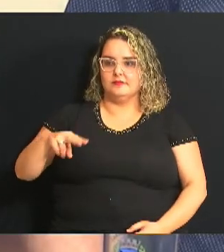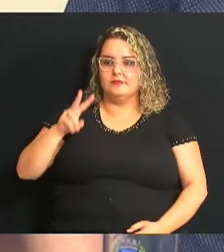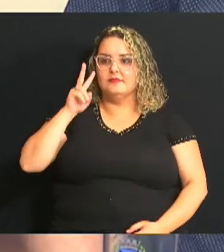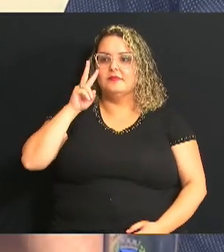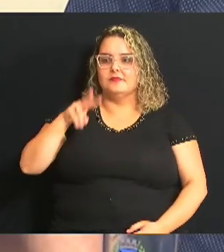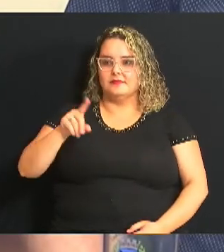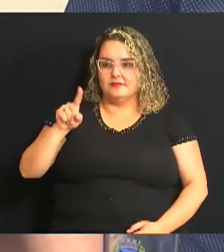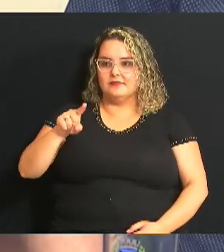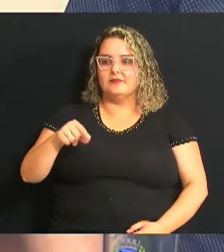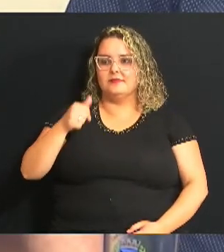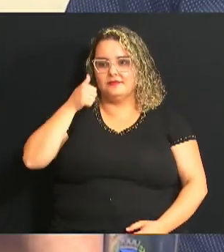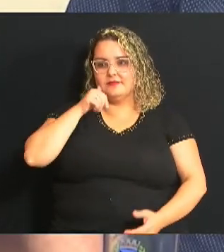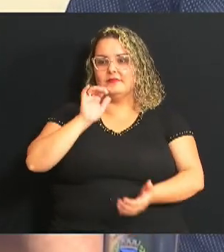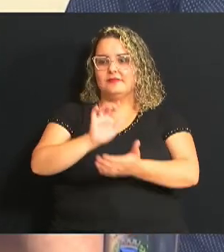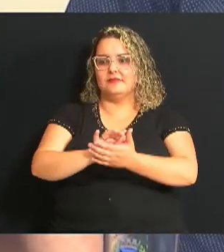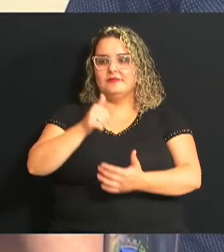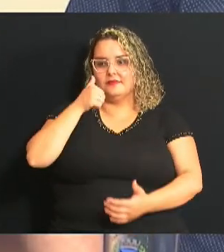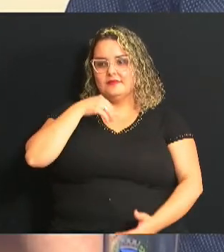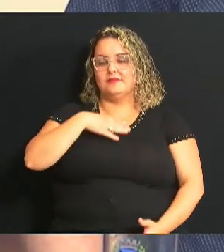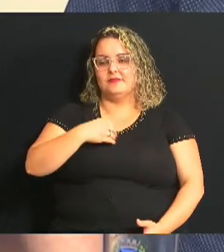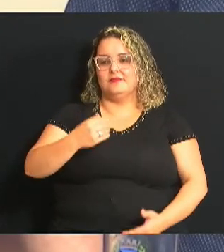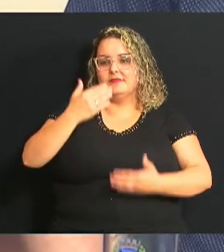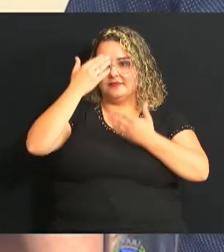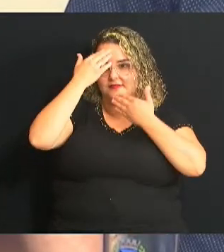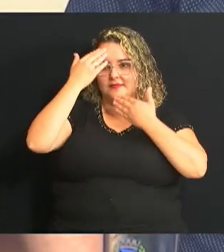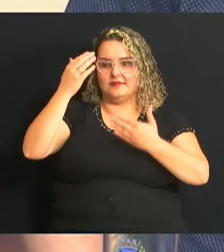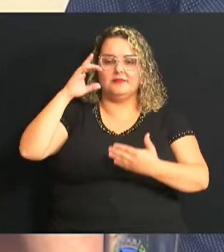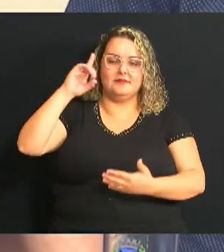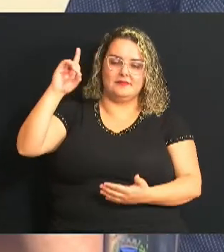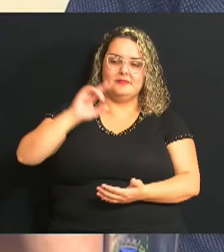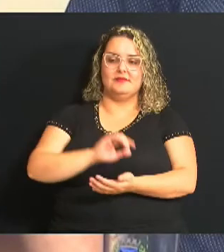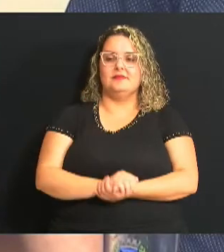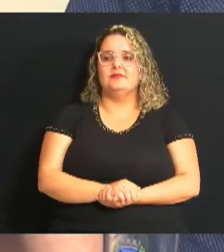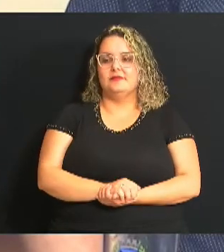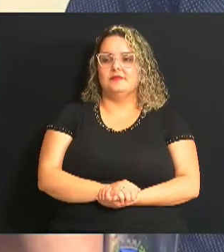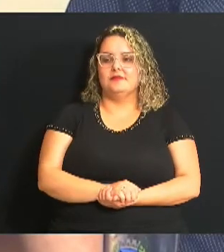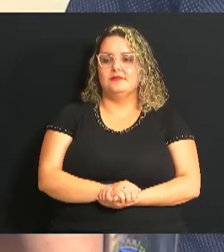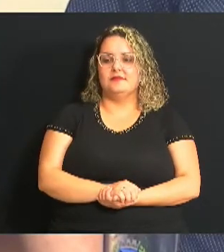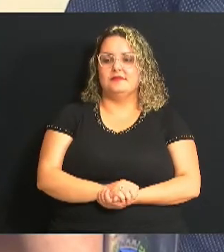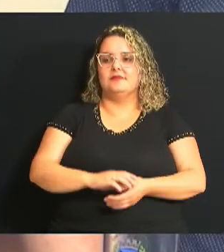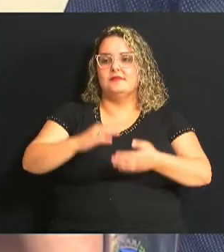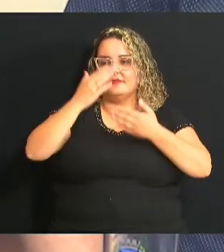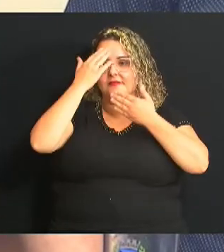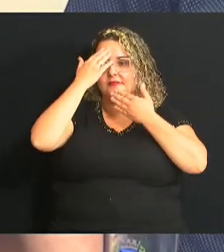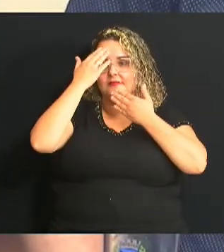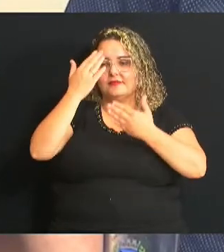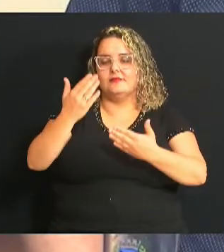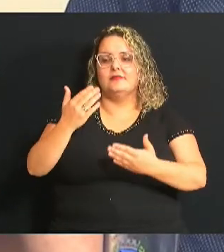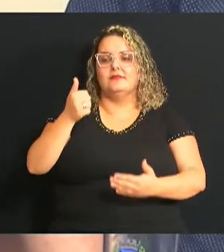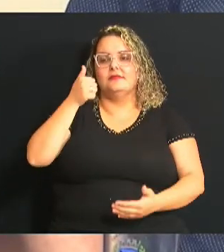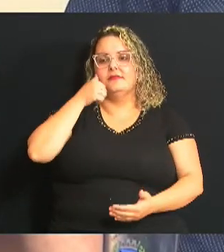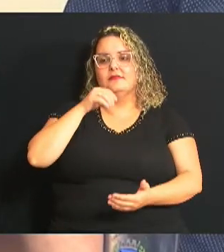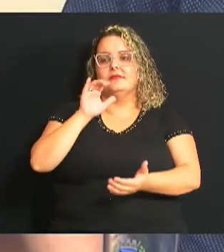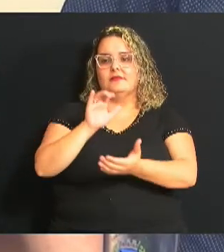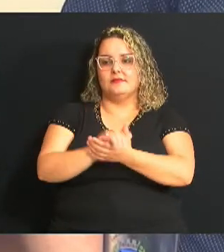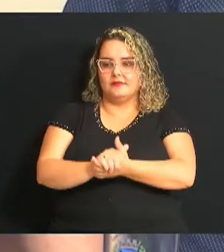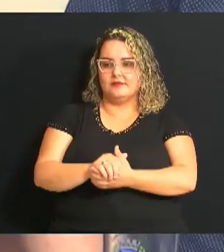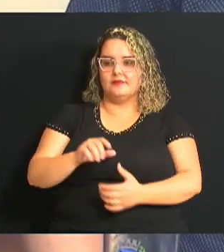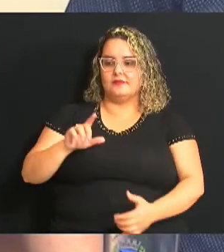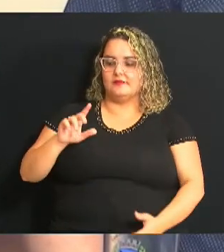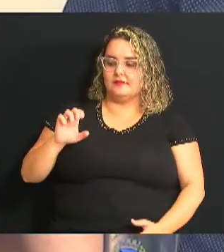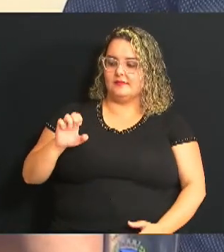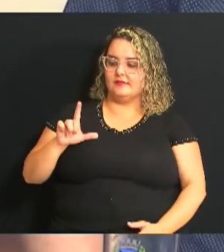a esposa e a filhinha, graças a Deus, o agradecimento. Eu quero agradecer a minha esposa, a professora Eliana